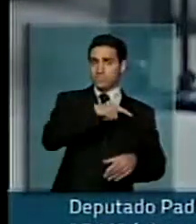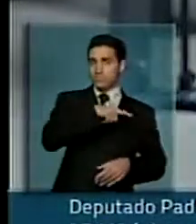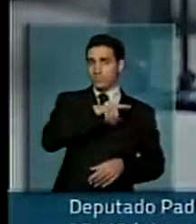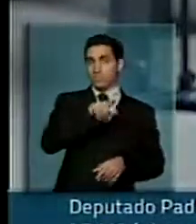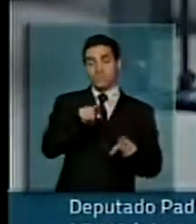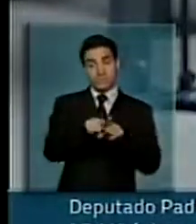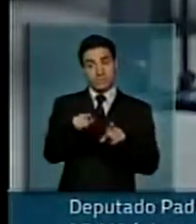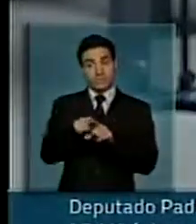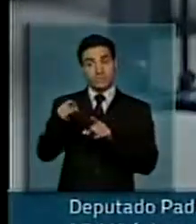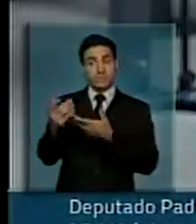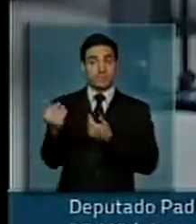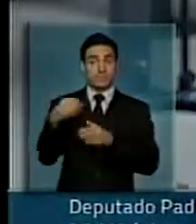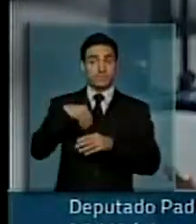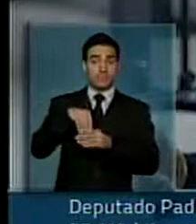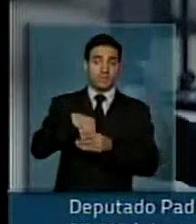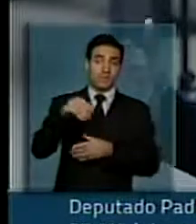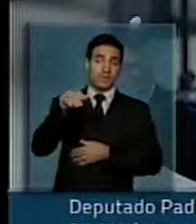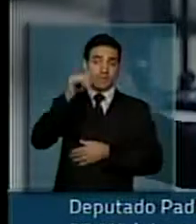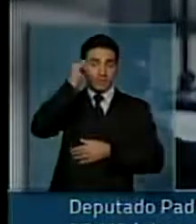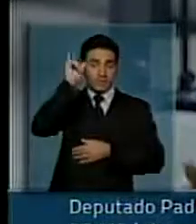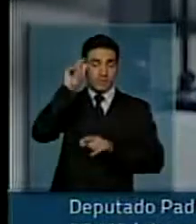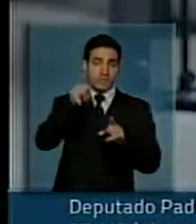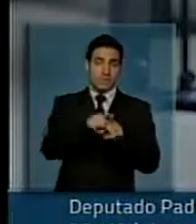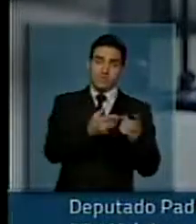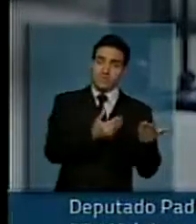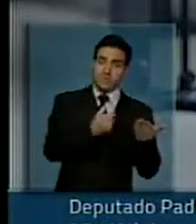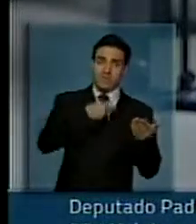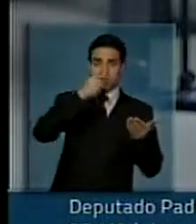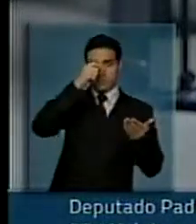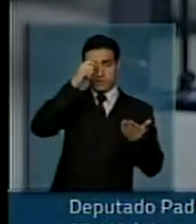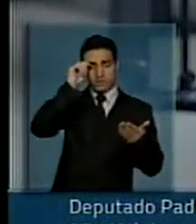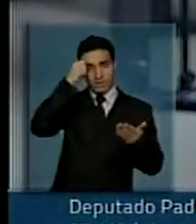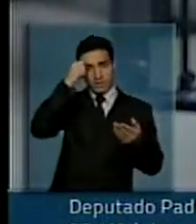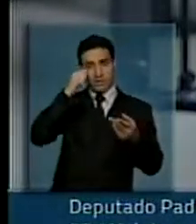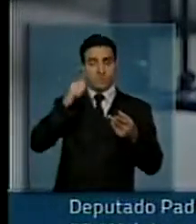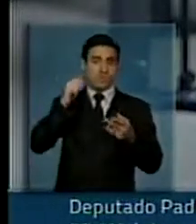a juventude negra, juventude indígena.